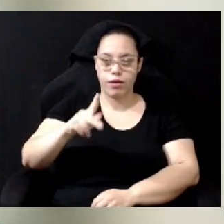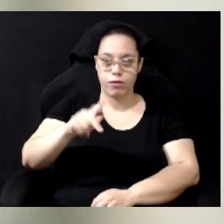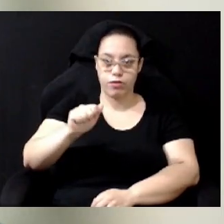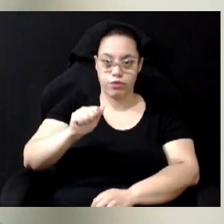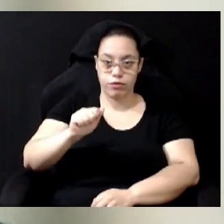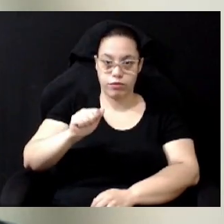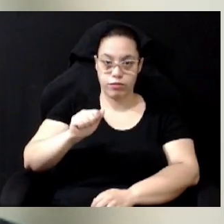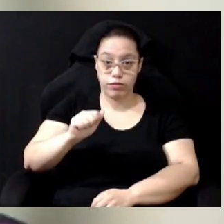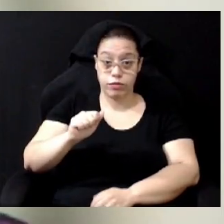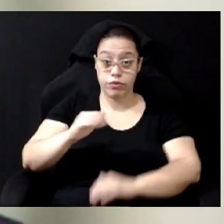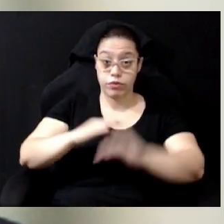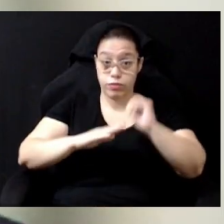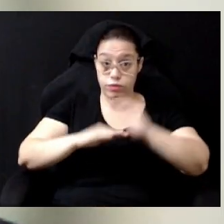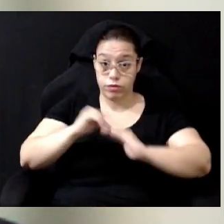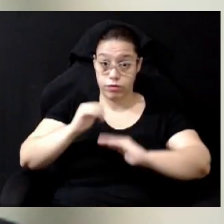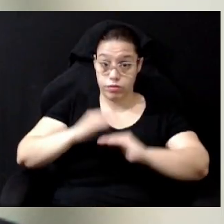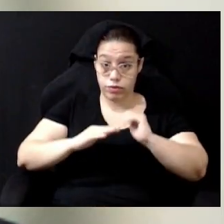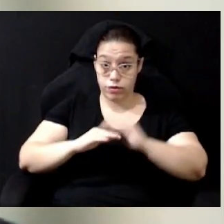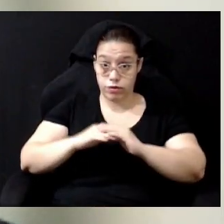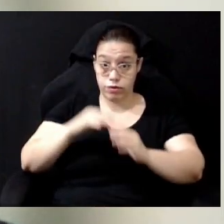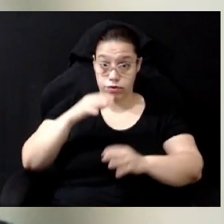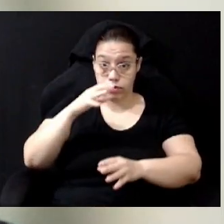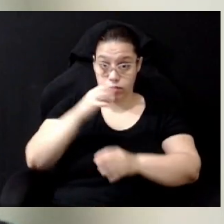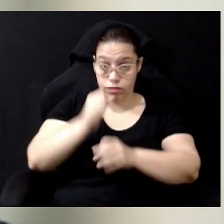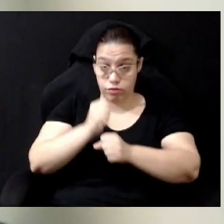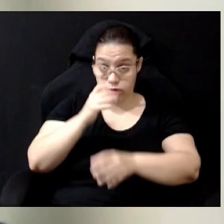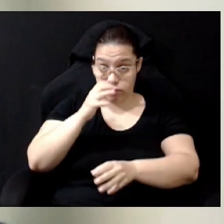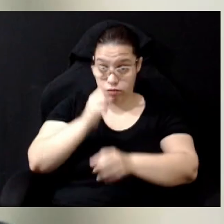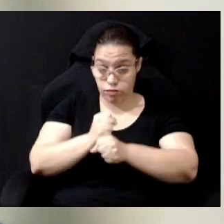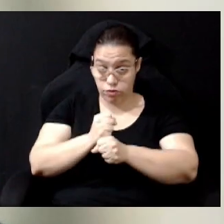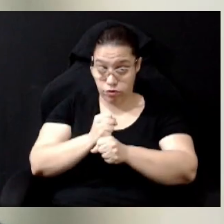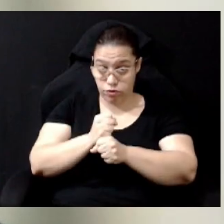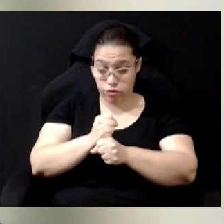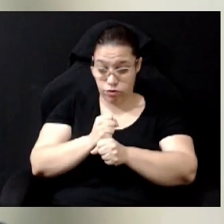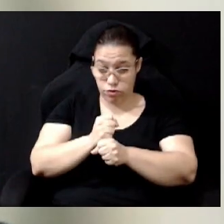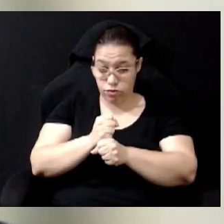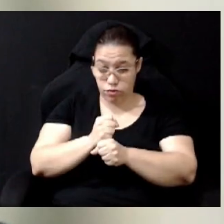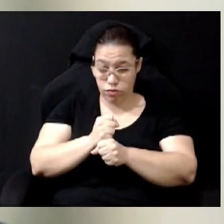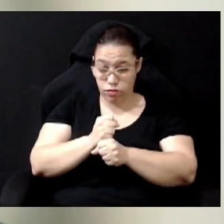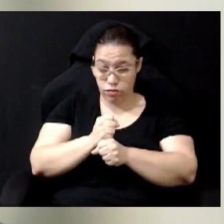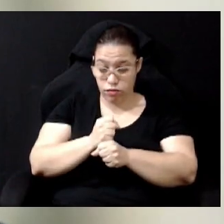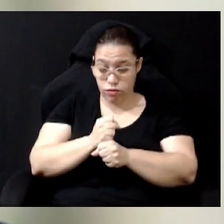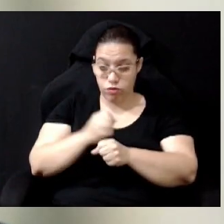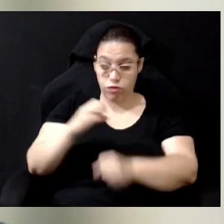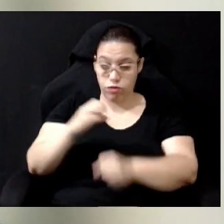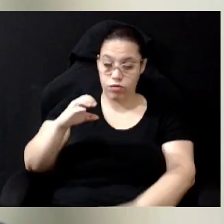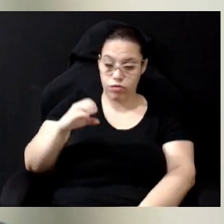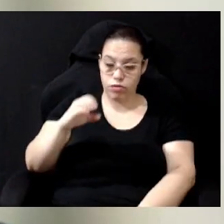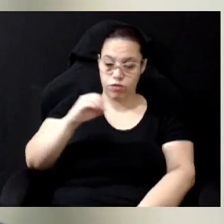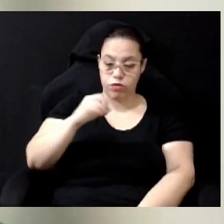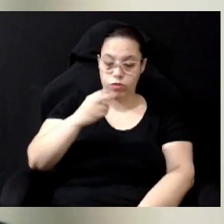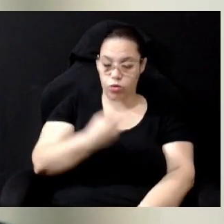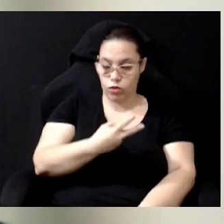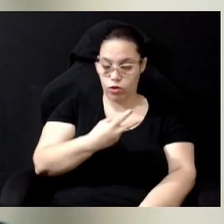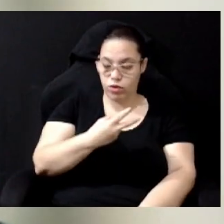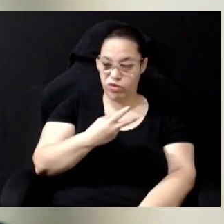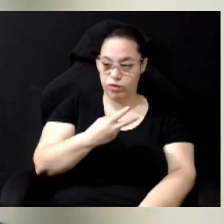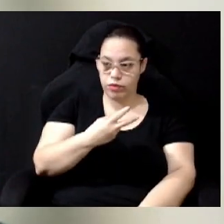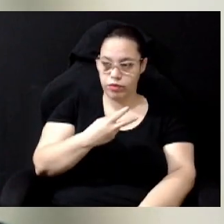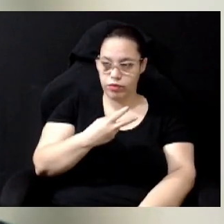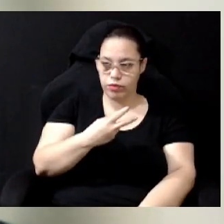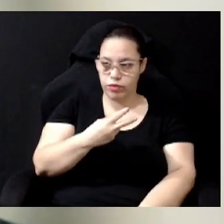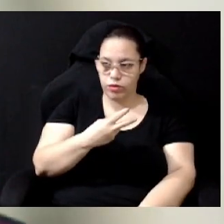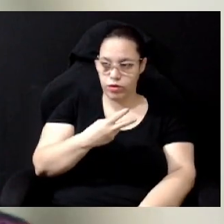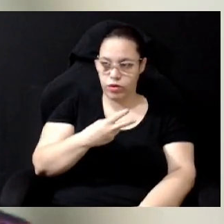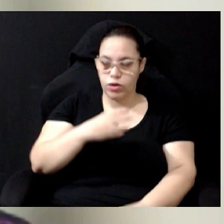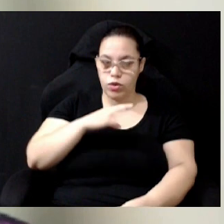o setor produtivo uma calculadora capaz de expressar a pegada de carbono de um produto, isso no completo